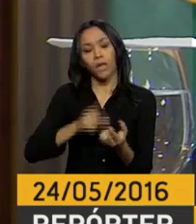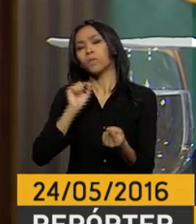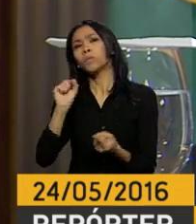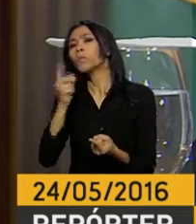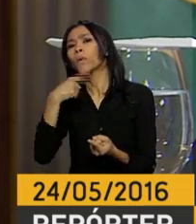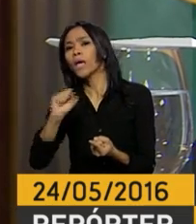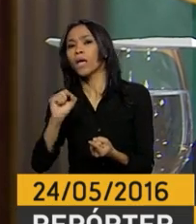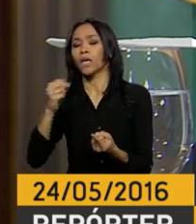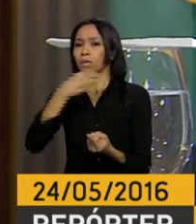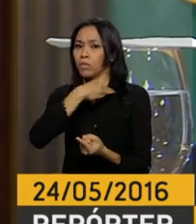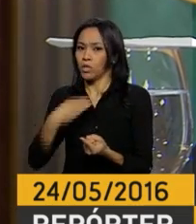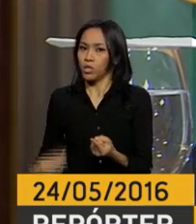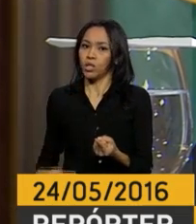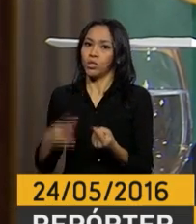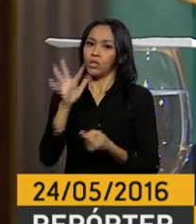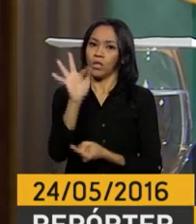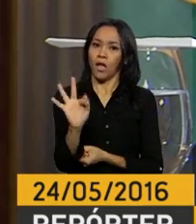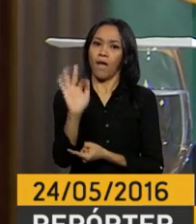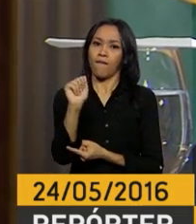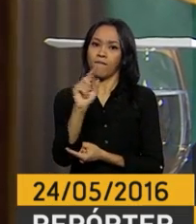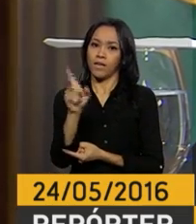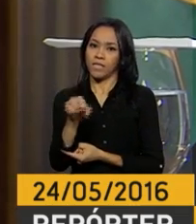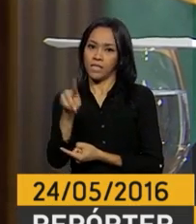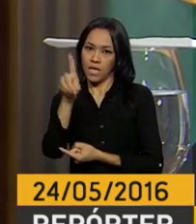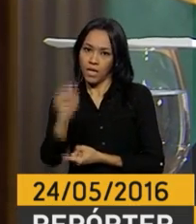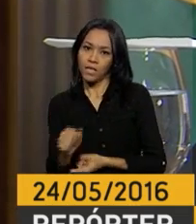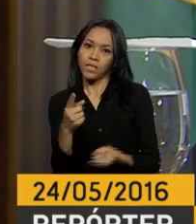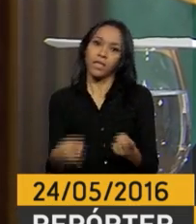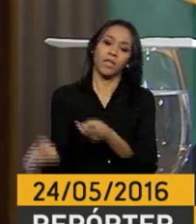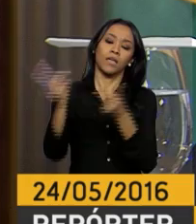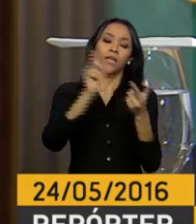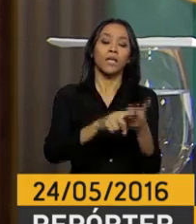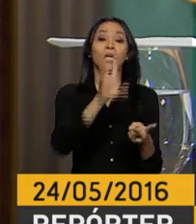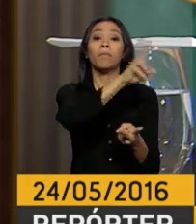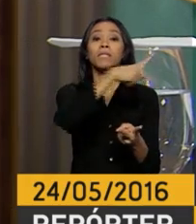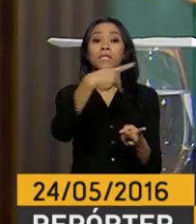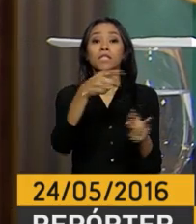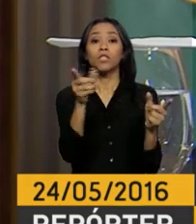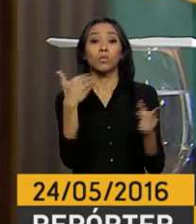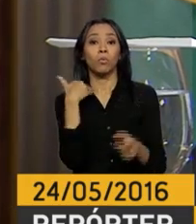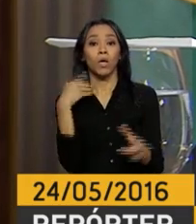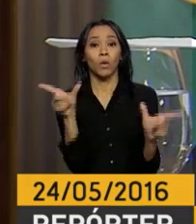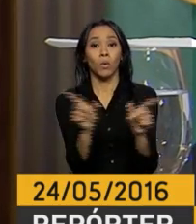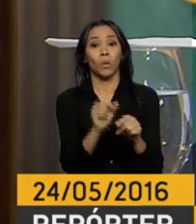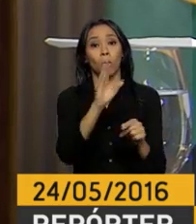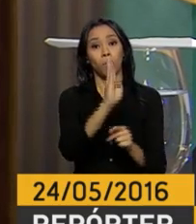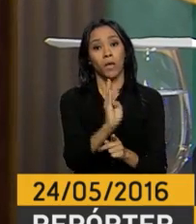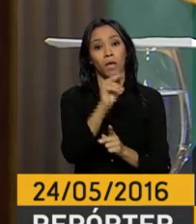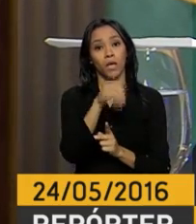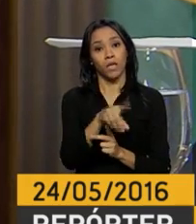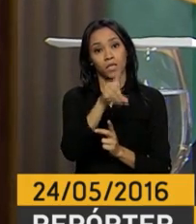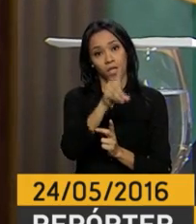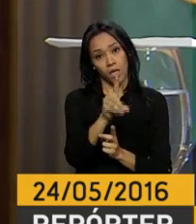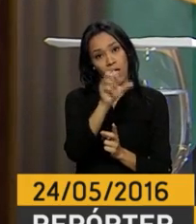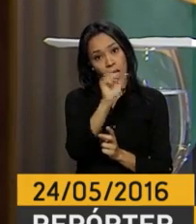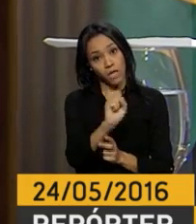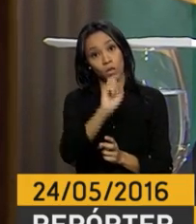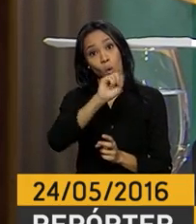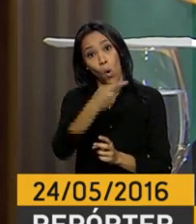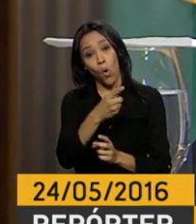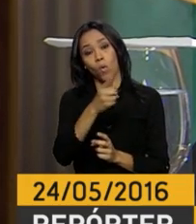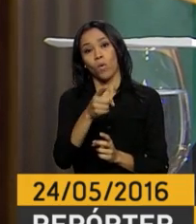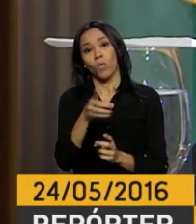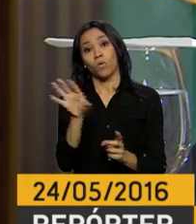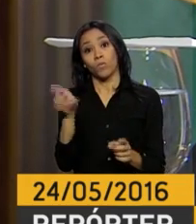Fazenda, o então ministro Jucá e a presidente do BNDES, no sentido da devolução ou do pagamento do